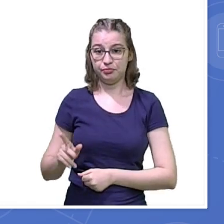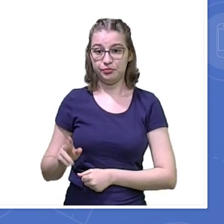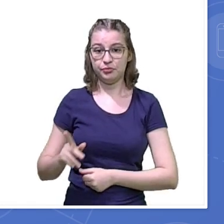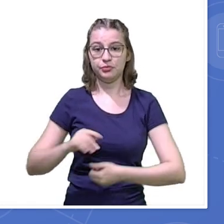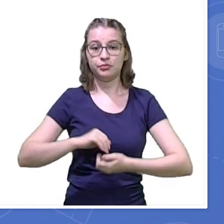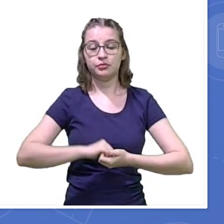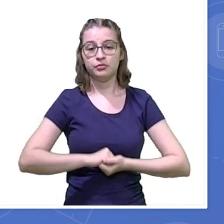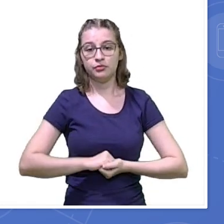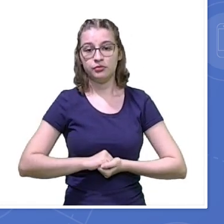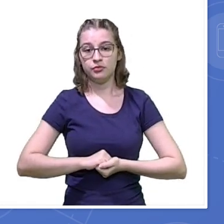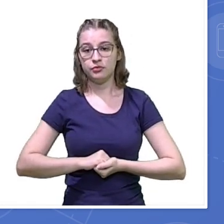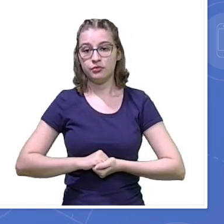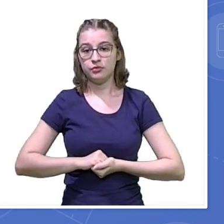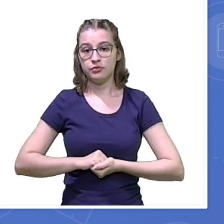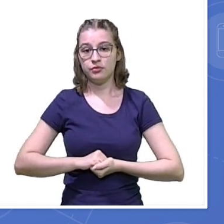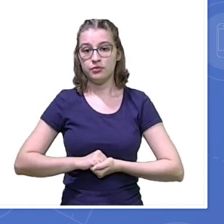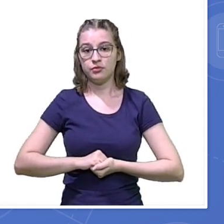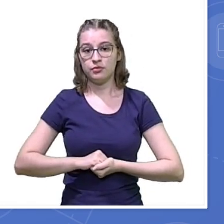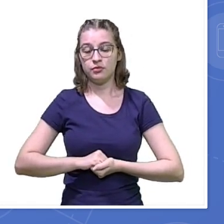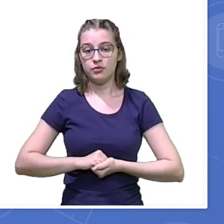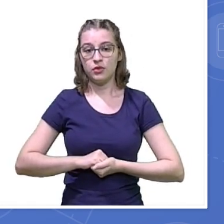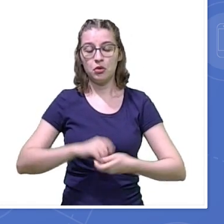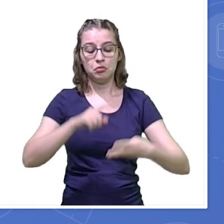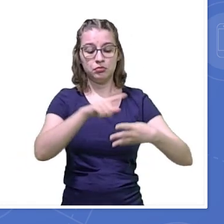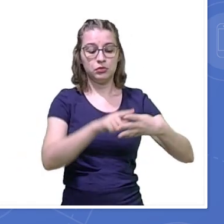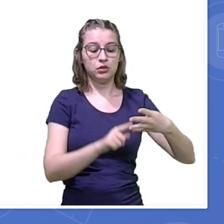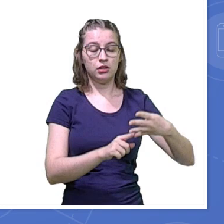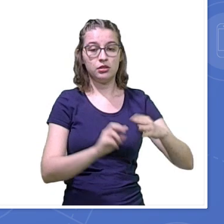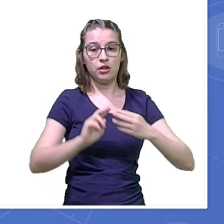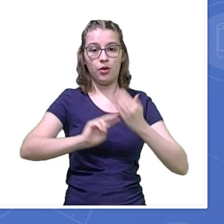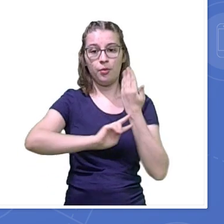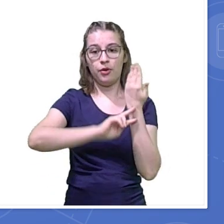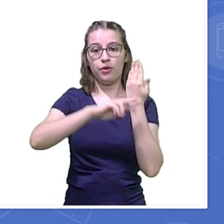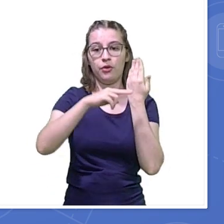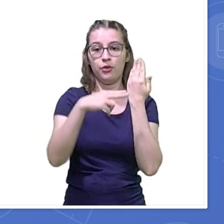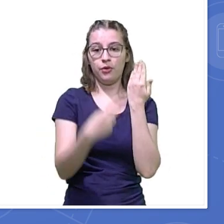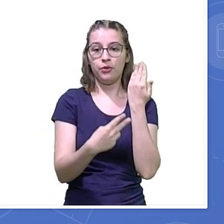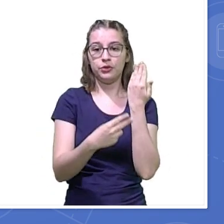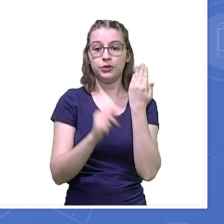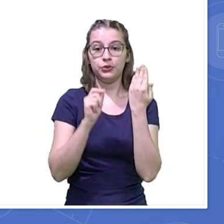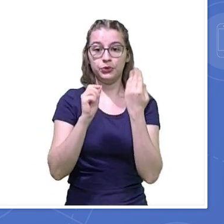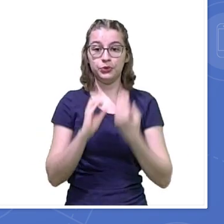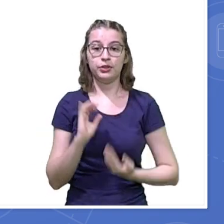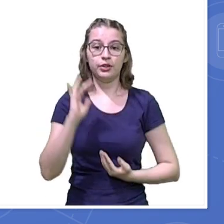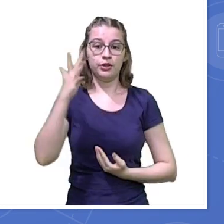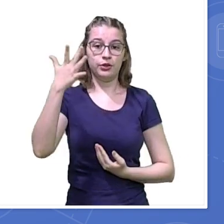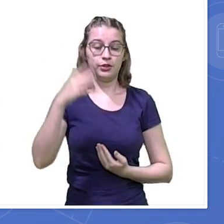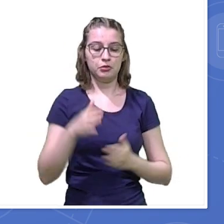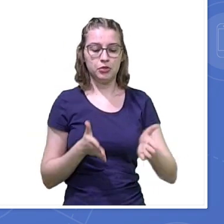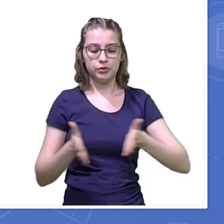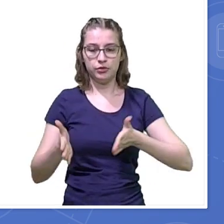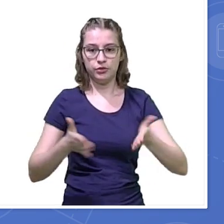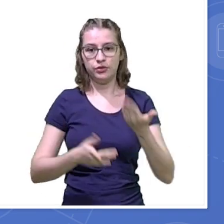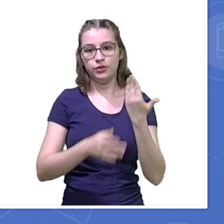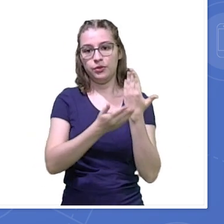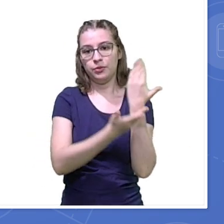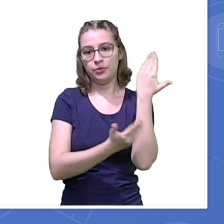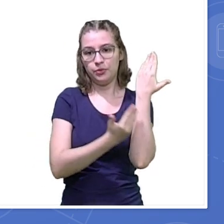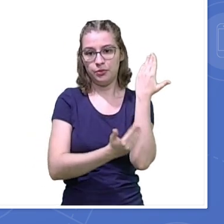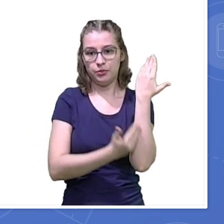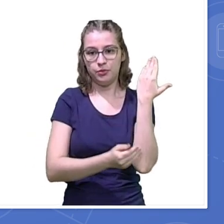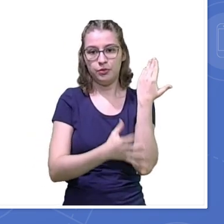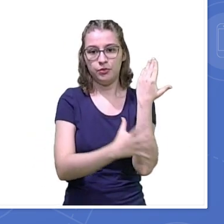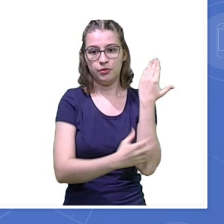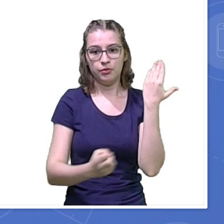Manaus. Uma dessas alternativas mostra uma consequência do que aconteceu aí no período da borracha aqui na nossa região, na região amazônica,